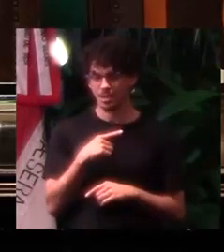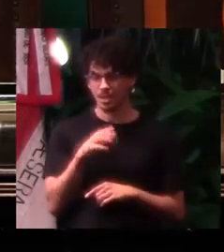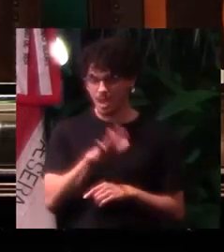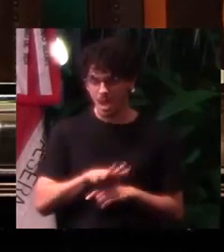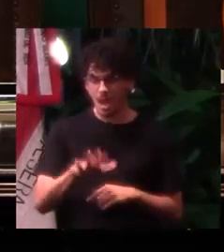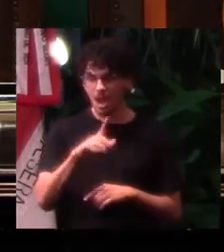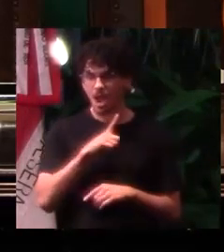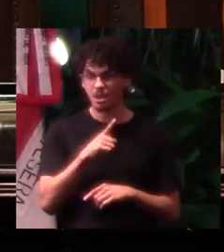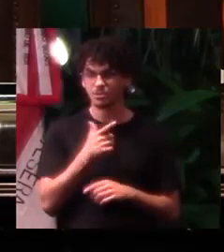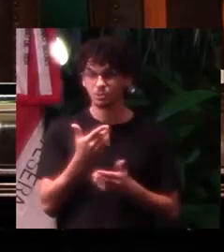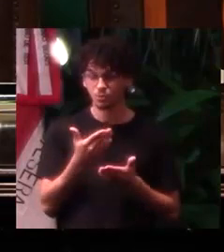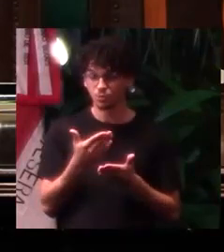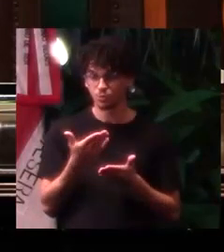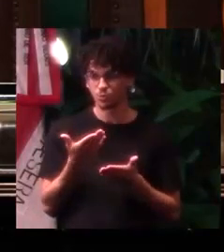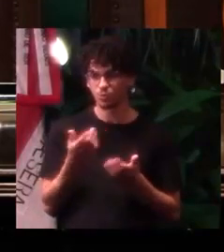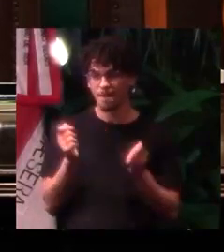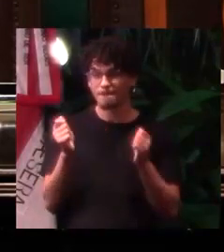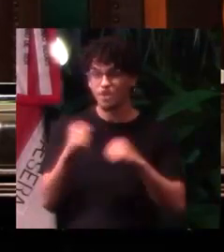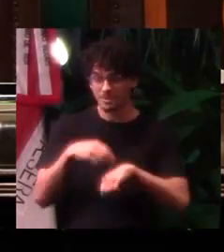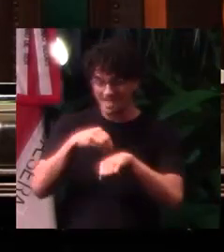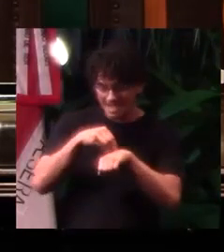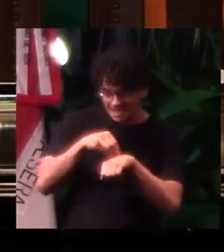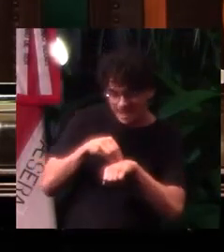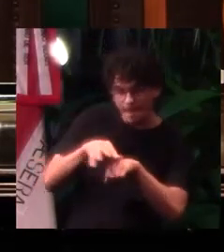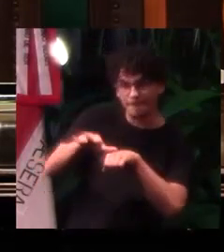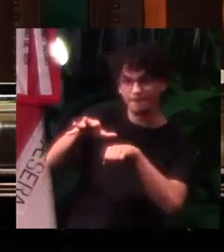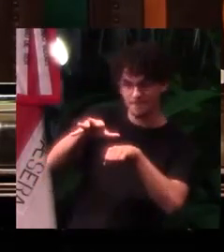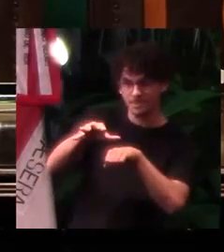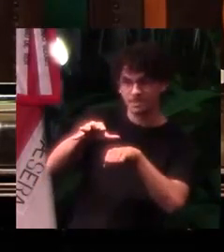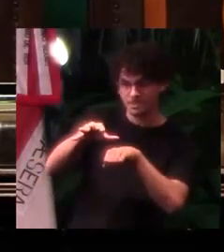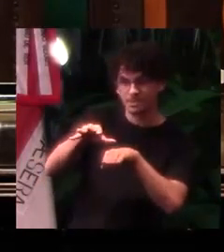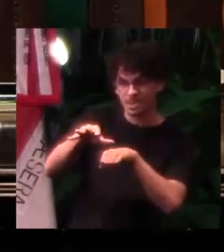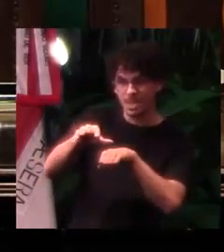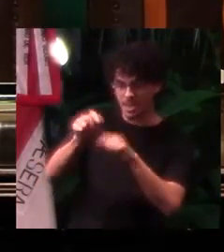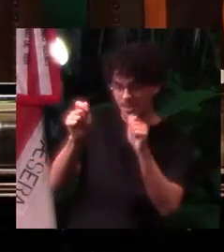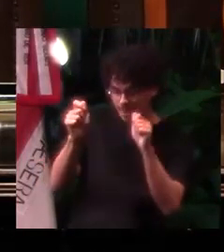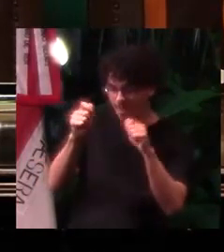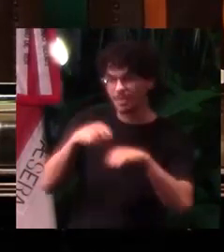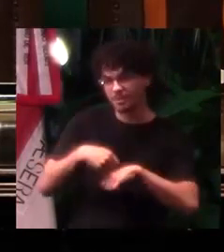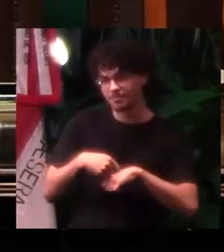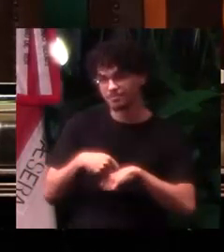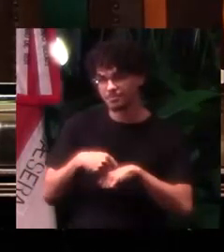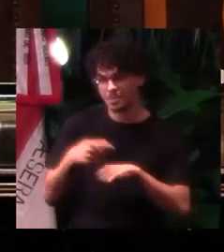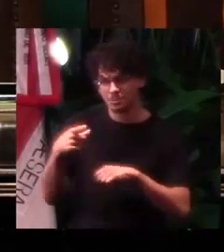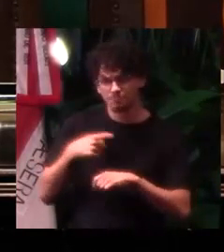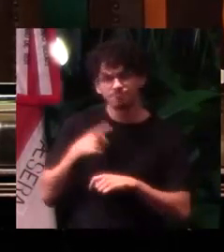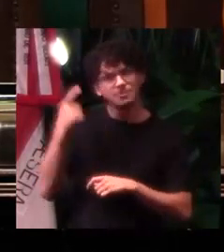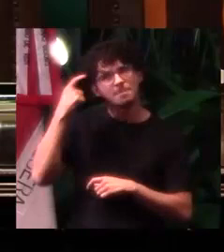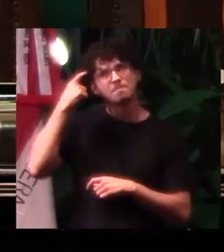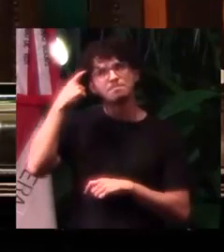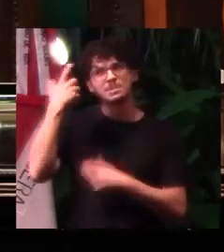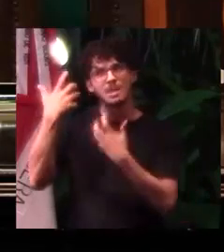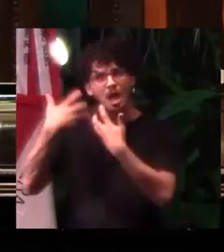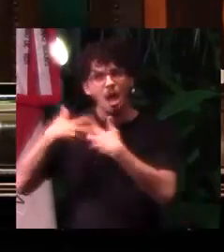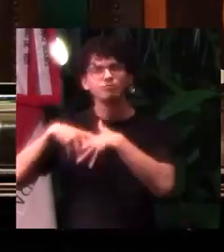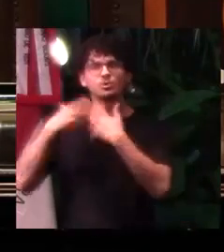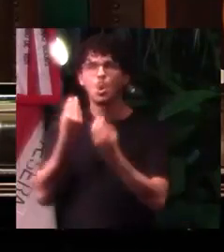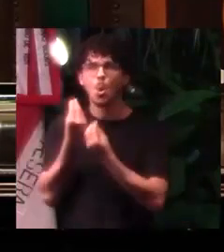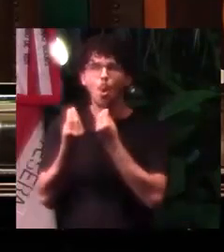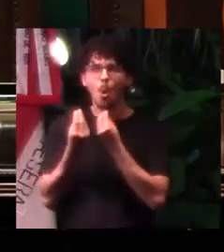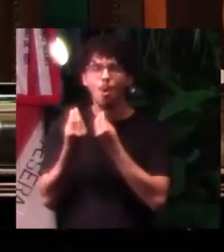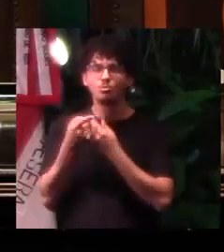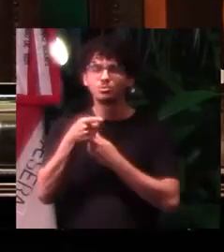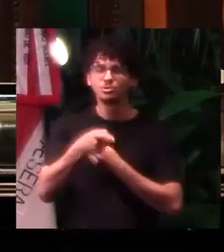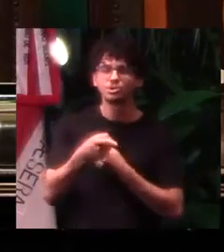um veículo, né, que pode te guiar em situações de aplicação